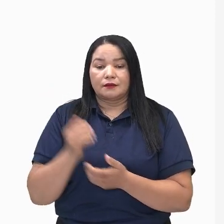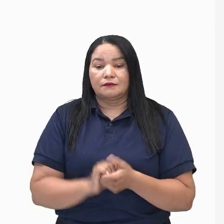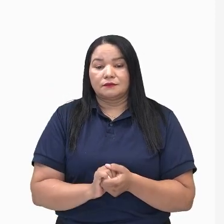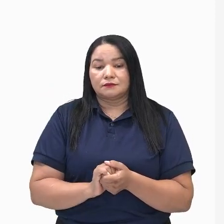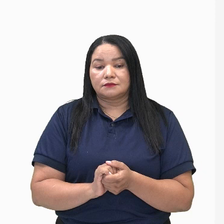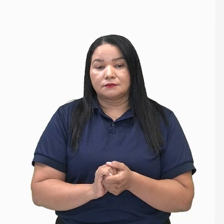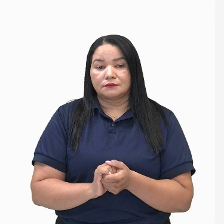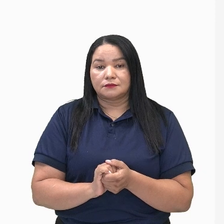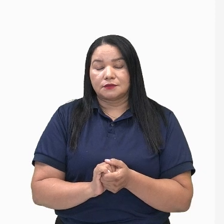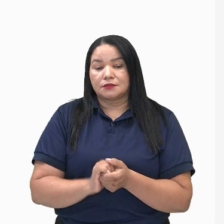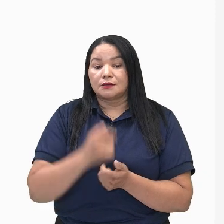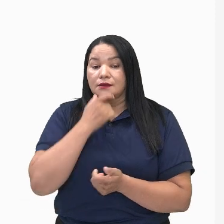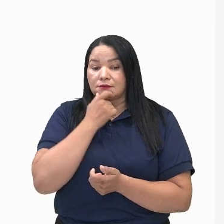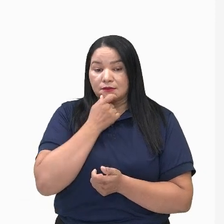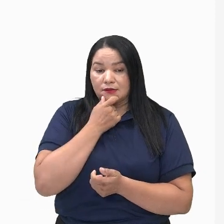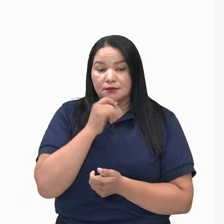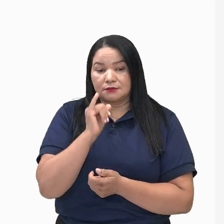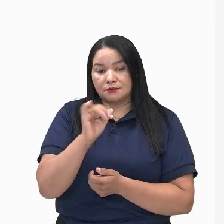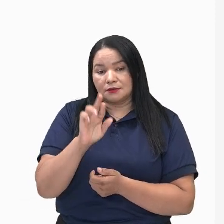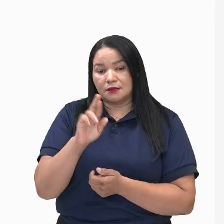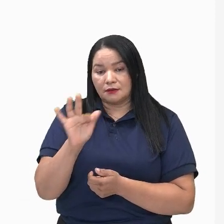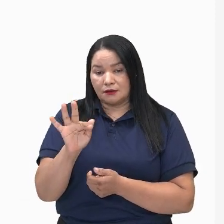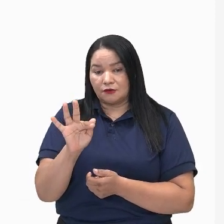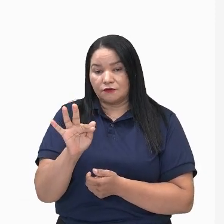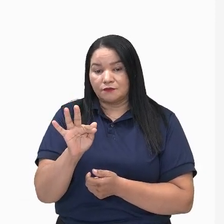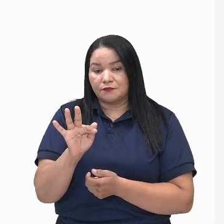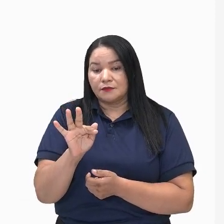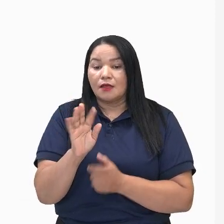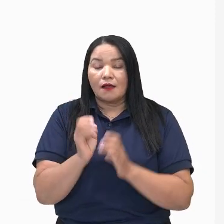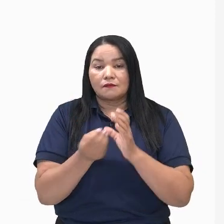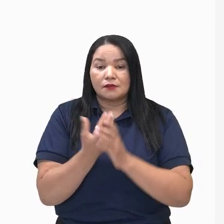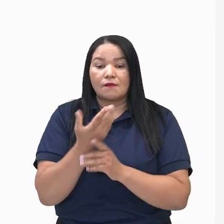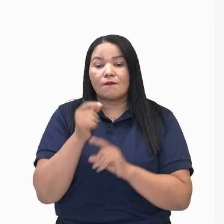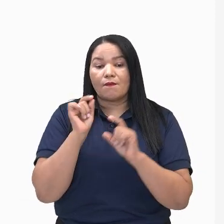International Racquetball Federation, foi criada